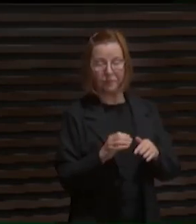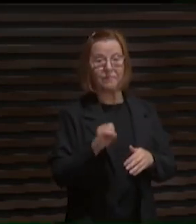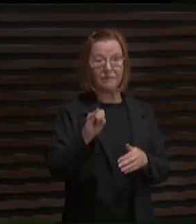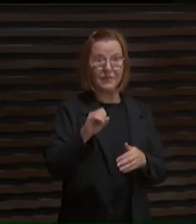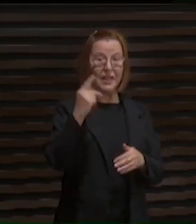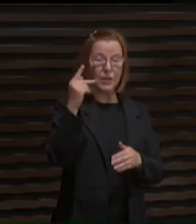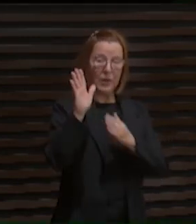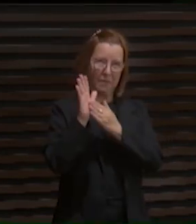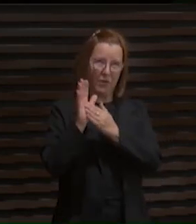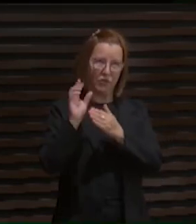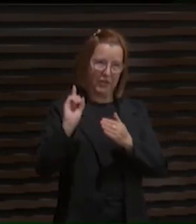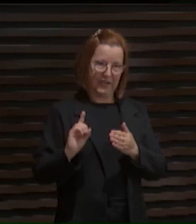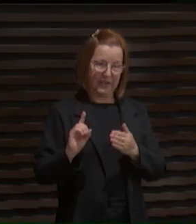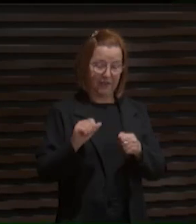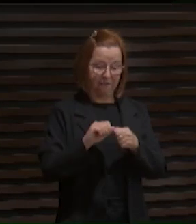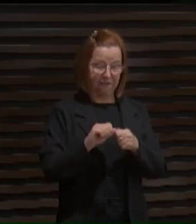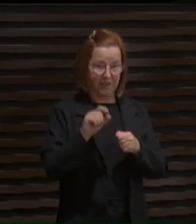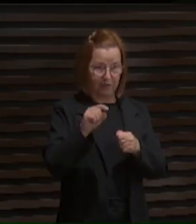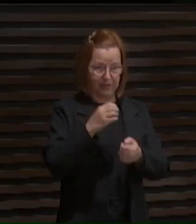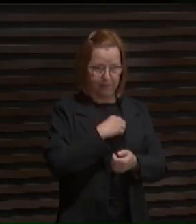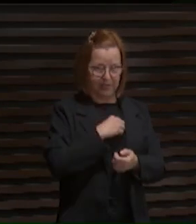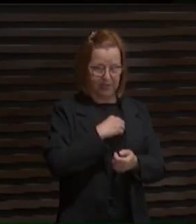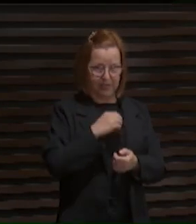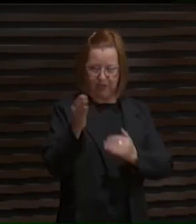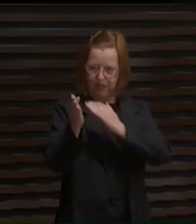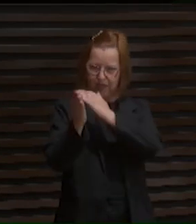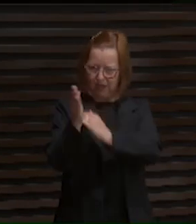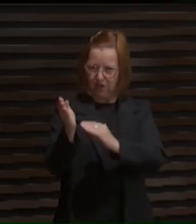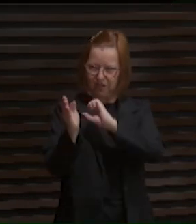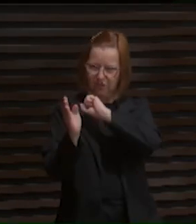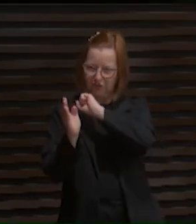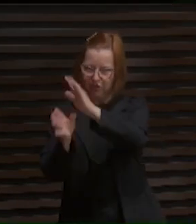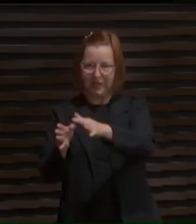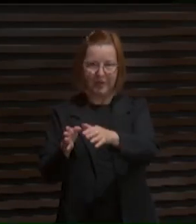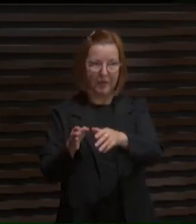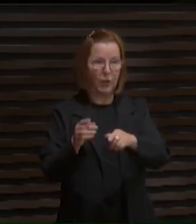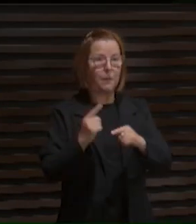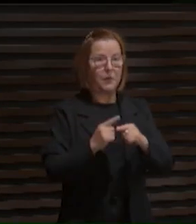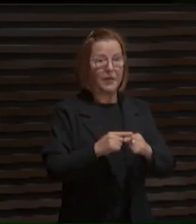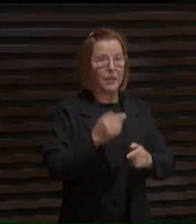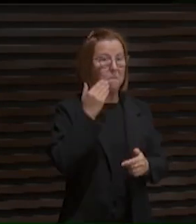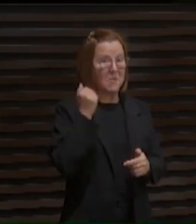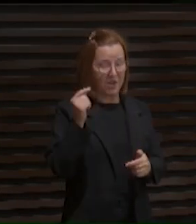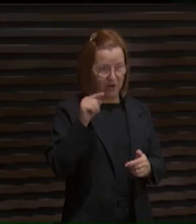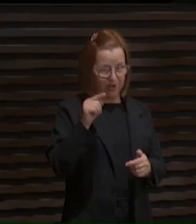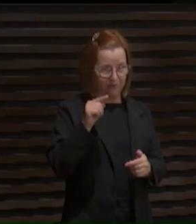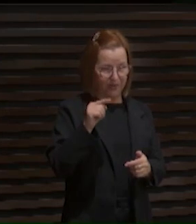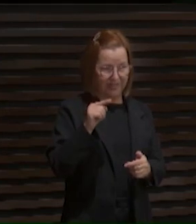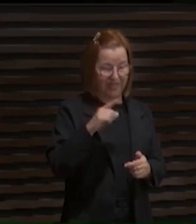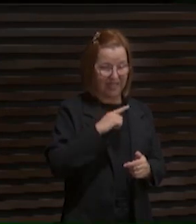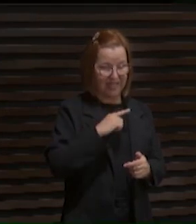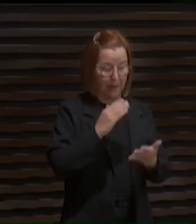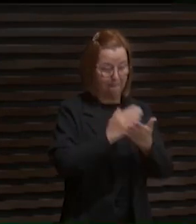você a tropeçar, corte-a e jogue-a fora, pois é preferível você perder uma parte do seu